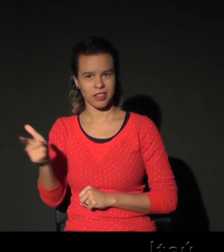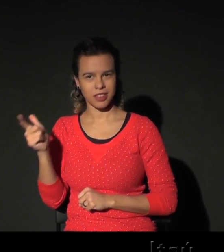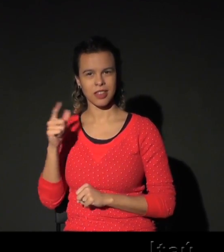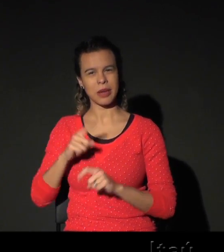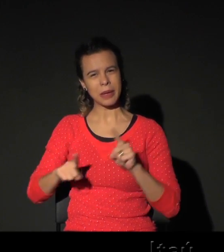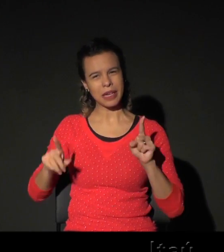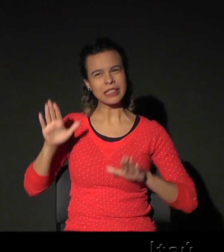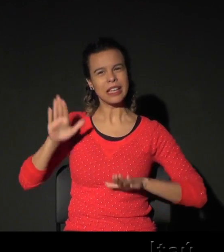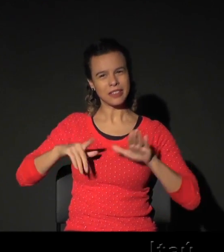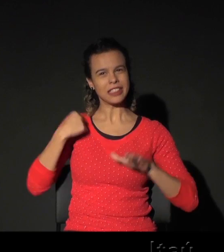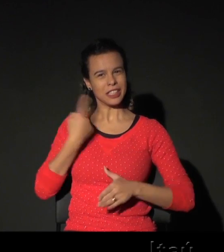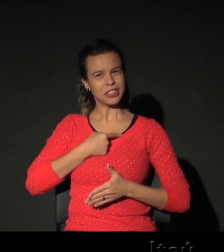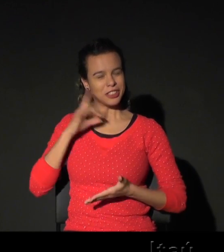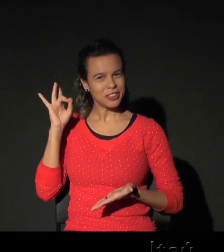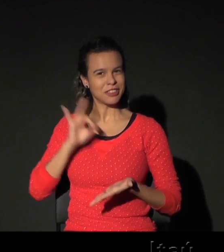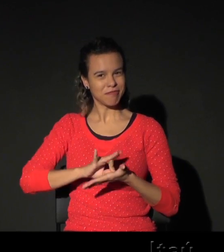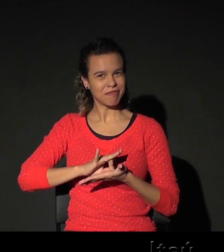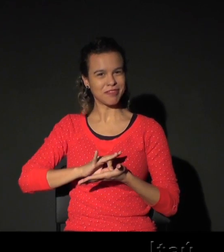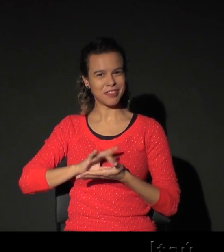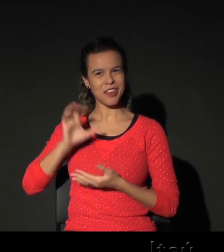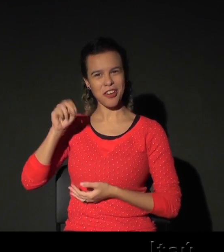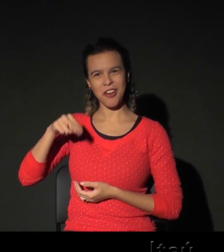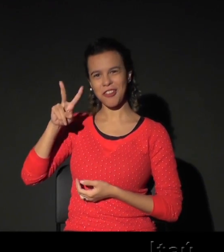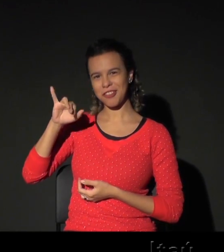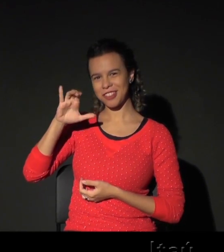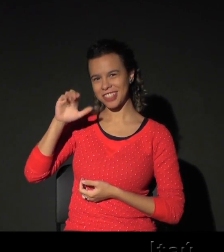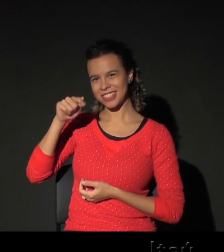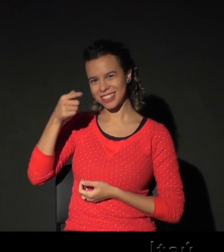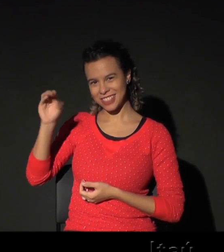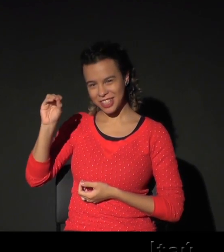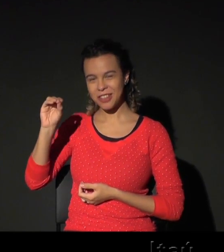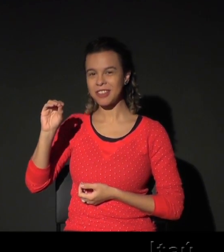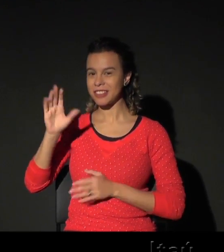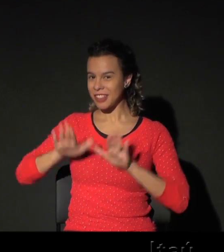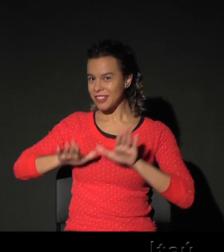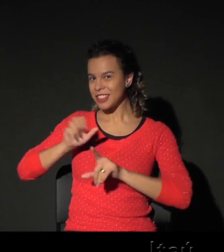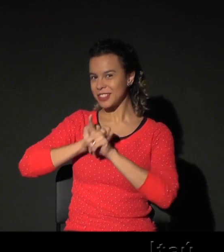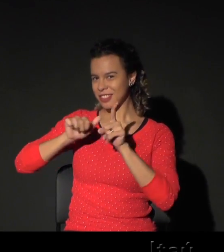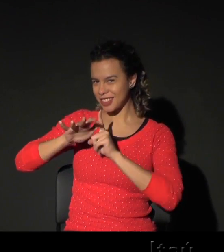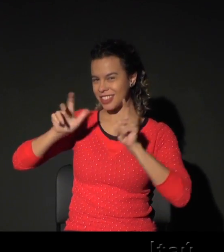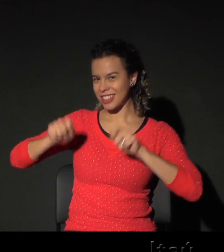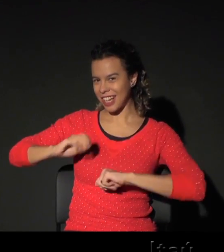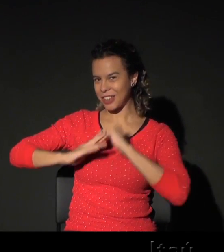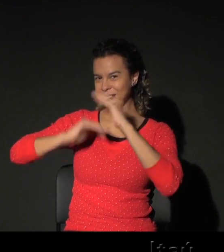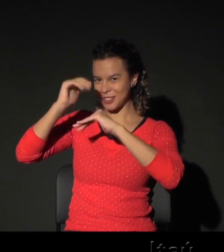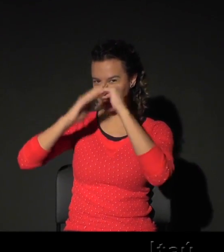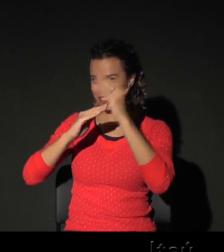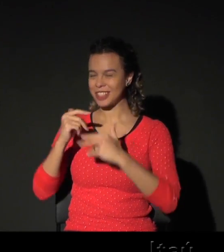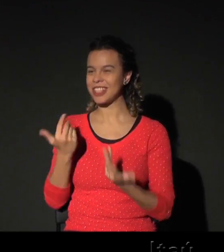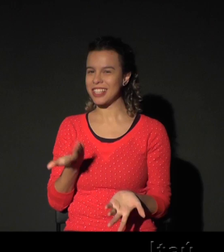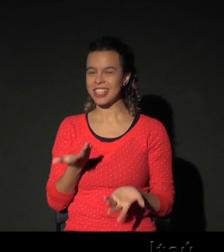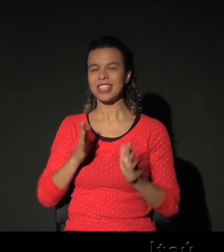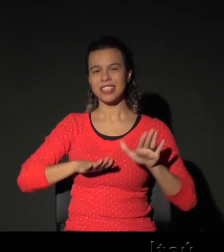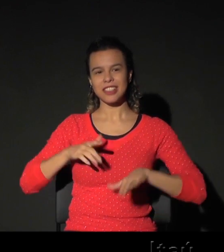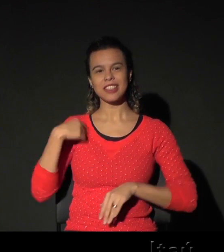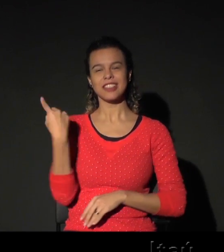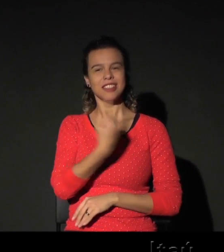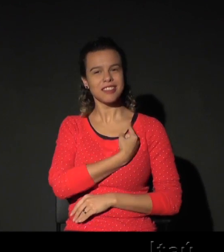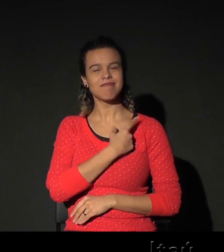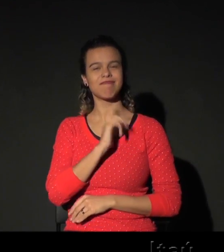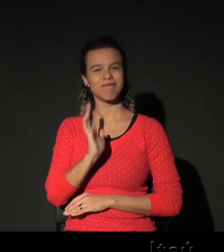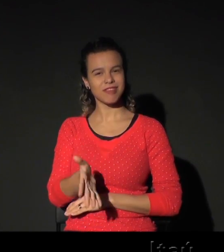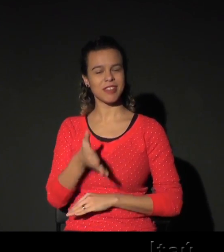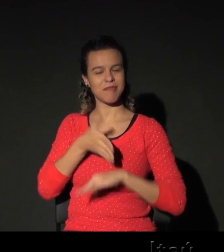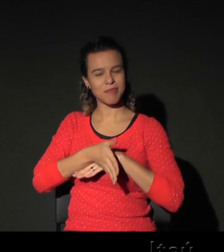alguma convicção de que essa sociedade poderia ser construída né então eu acho que nós todas aqui já